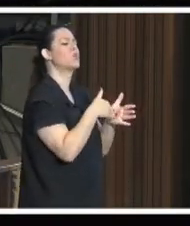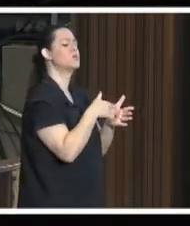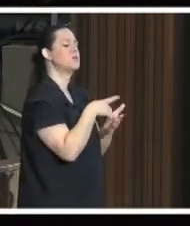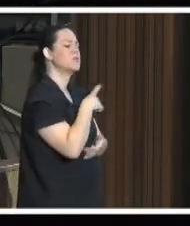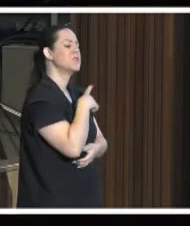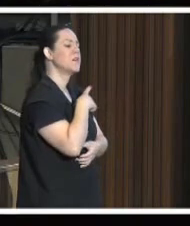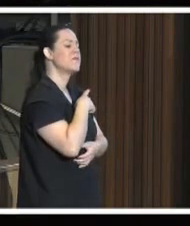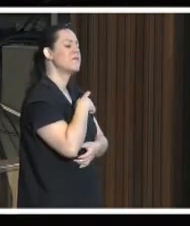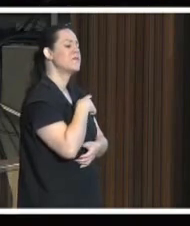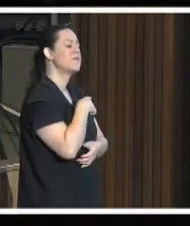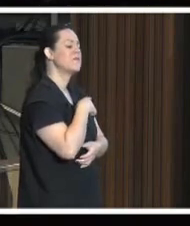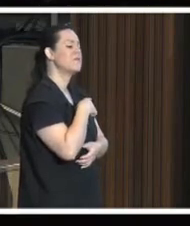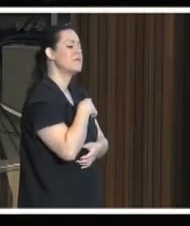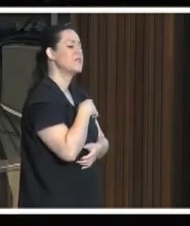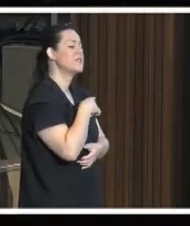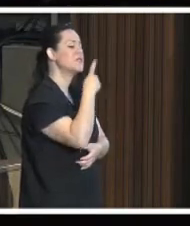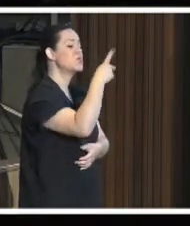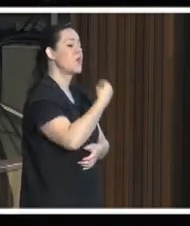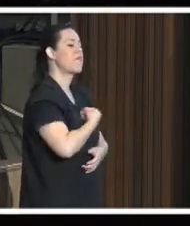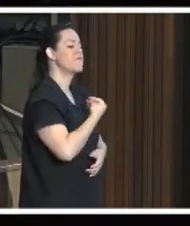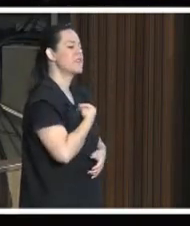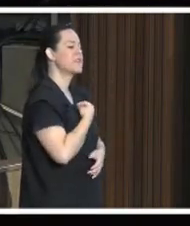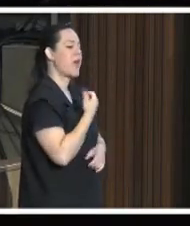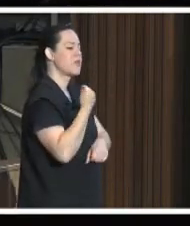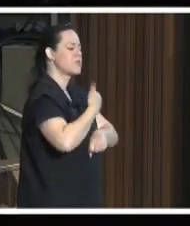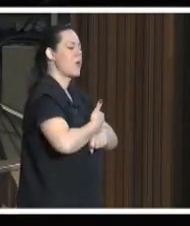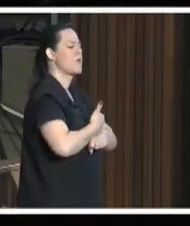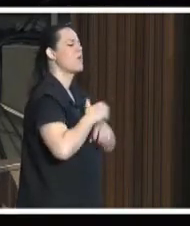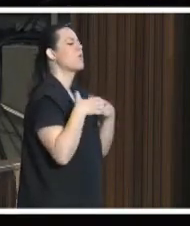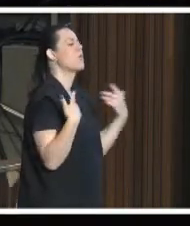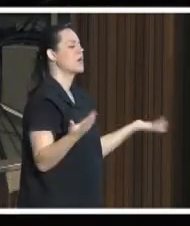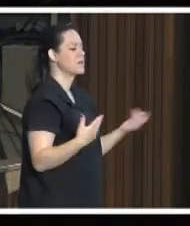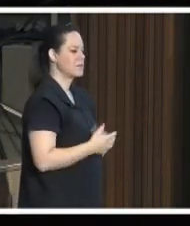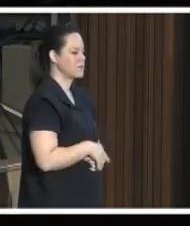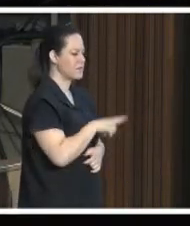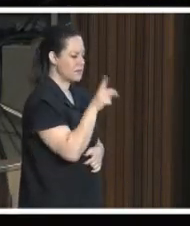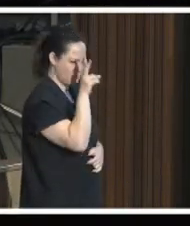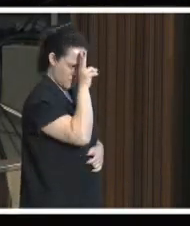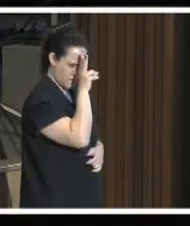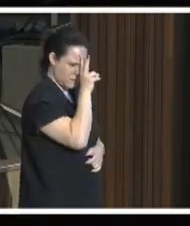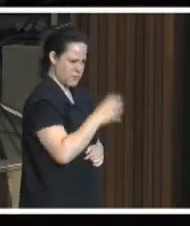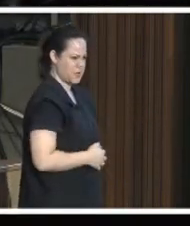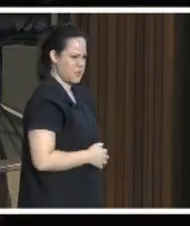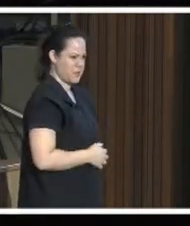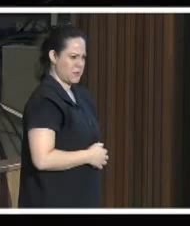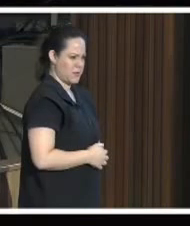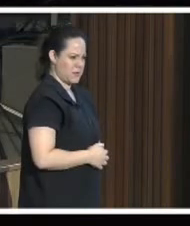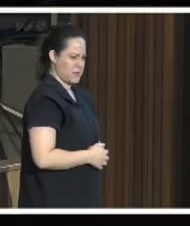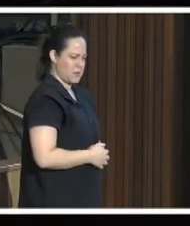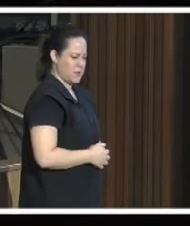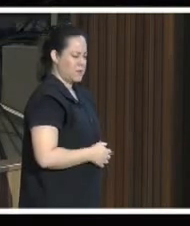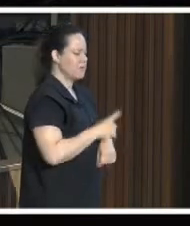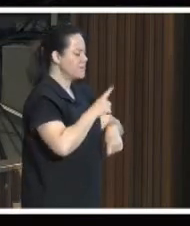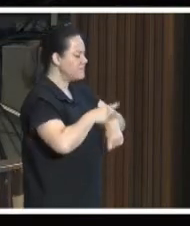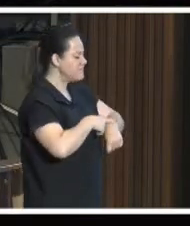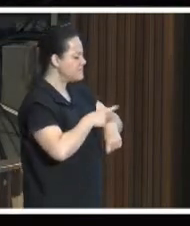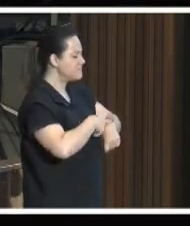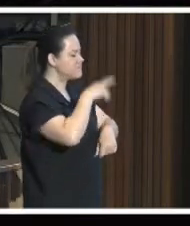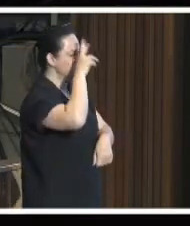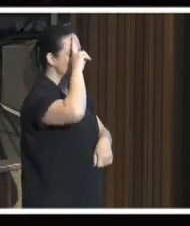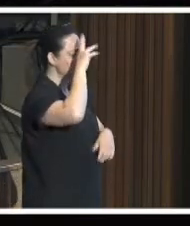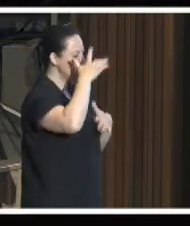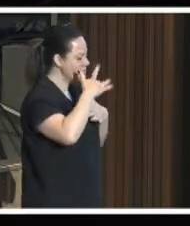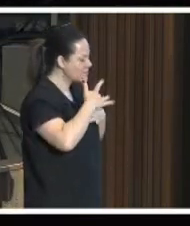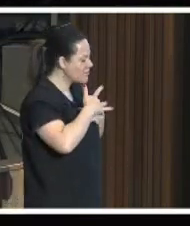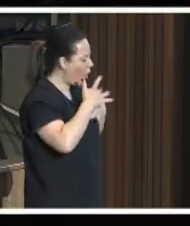e invadiu a cena da tua vida? Você consegue lembrar? Aqueles momentos em que o Senhor vai lá e toca